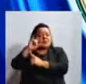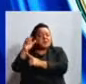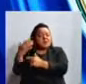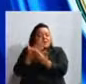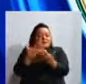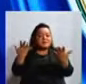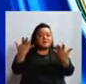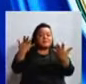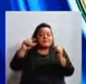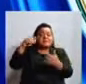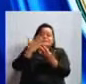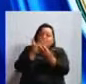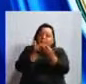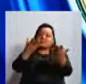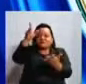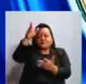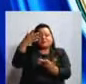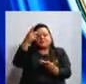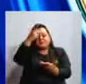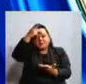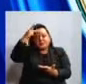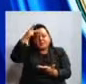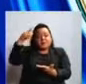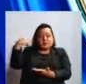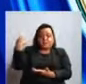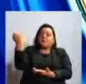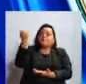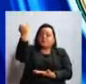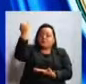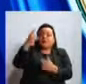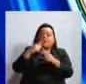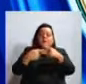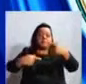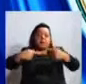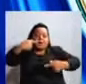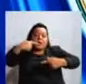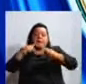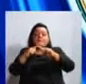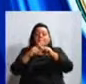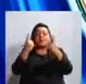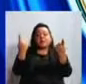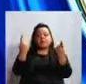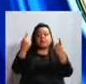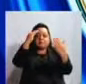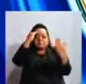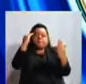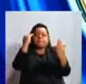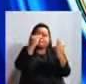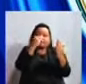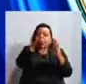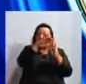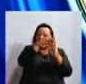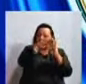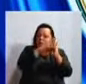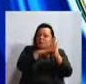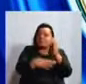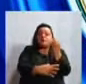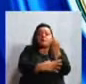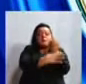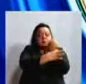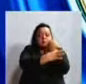especiais, para acompanhar o debate de perto. Porém, seguindo protocolos de segurança, estamos com apenas dois